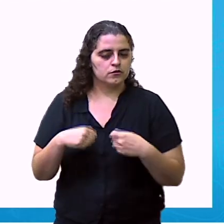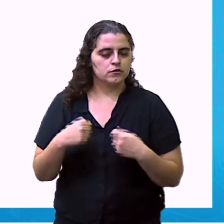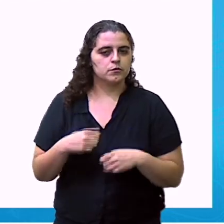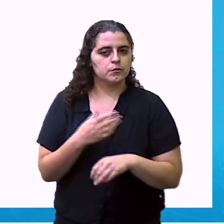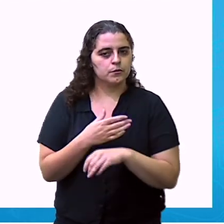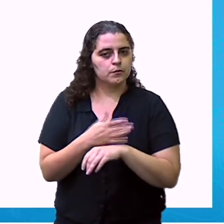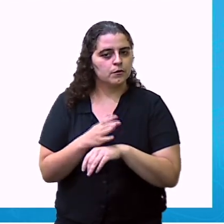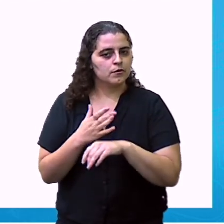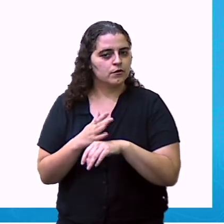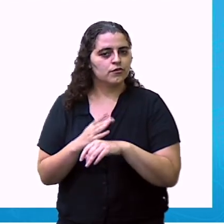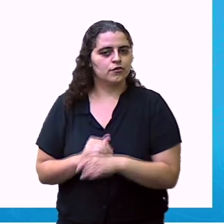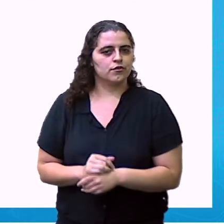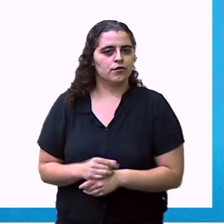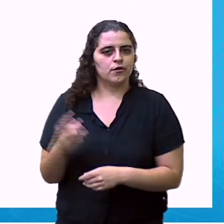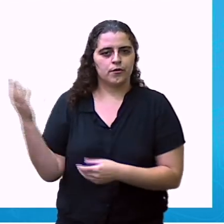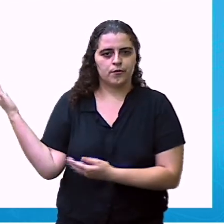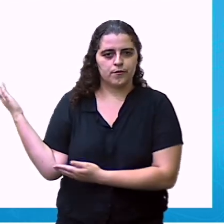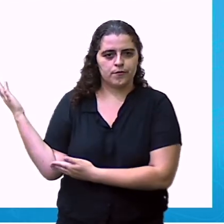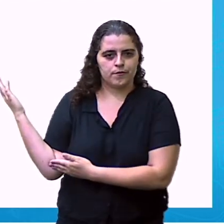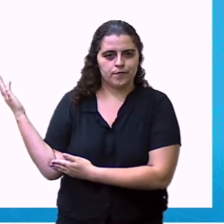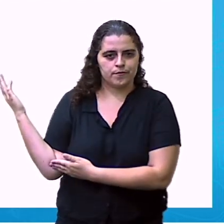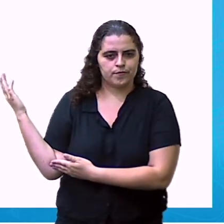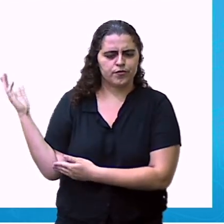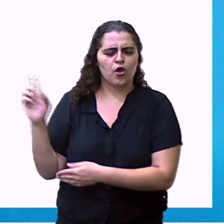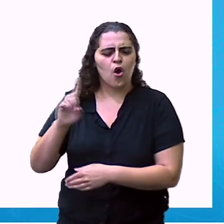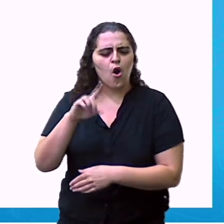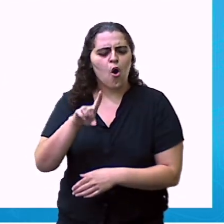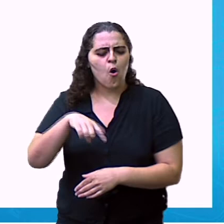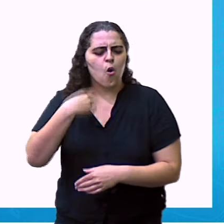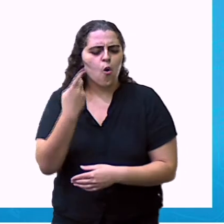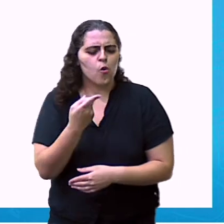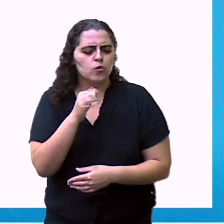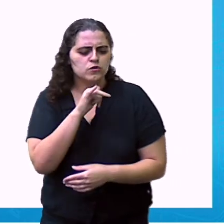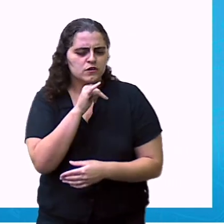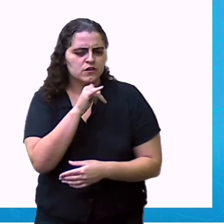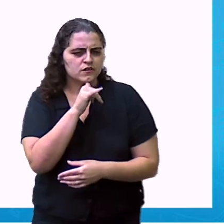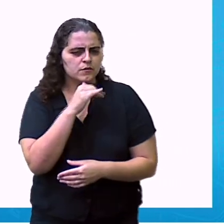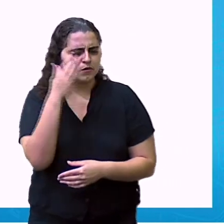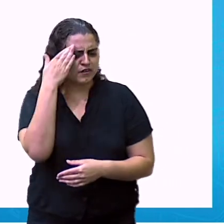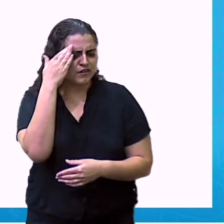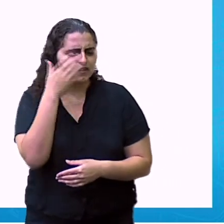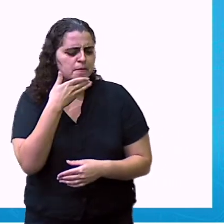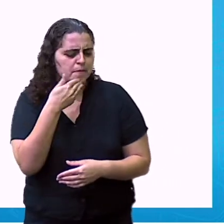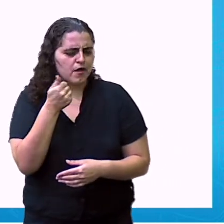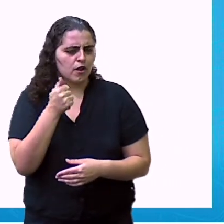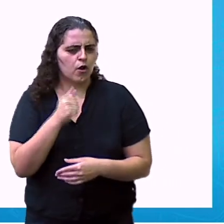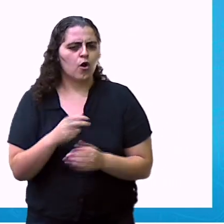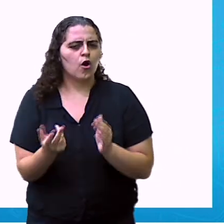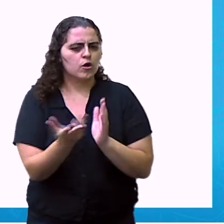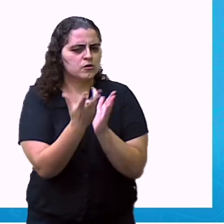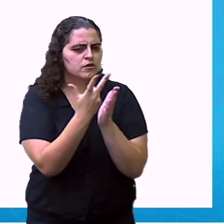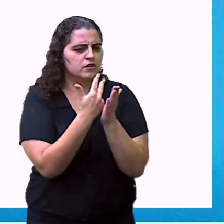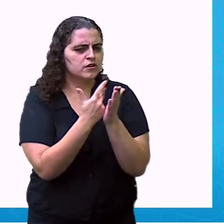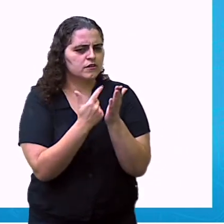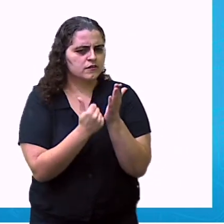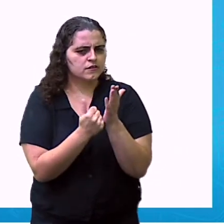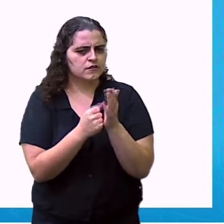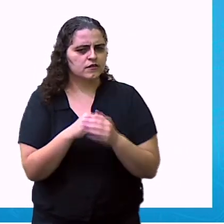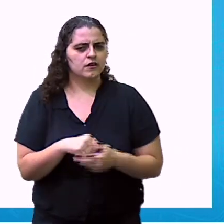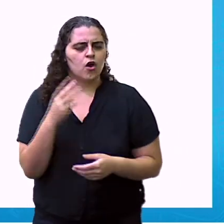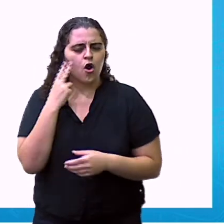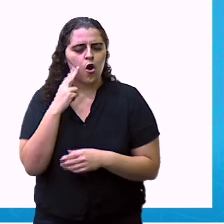desses dois tipos de frações. Olhando então agora, para você entender no desenho, para a gente fazer